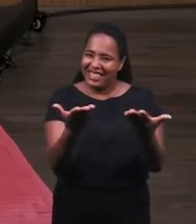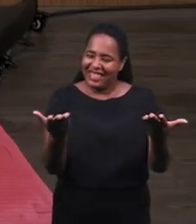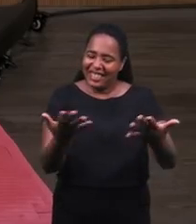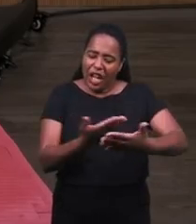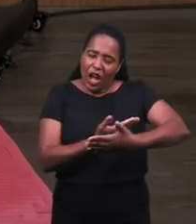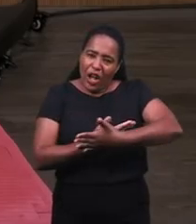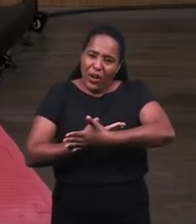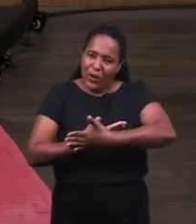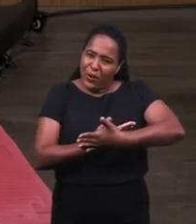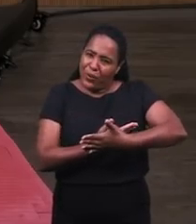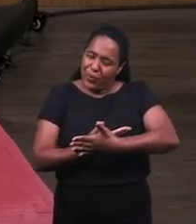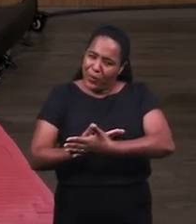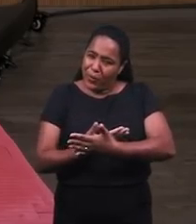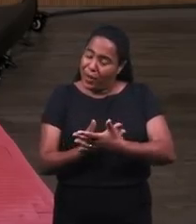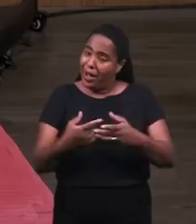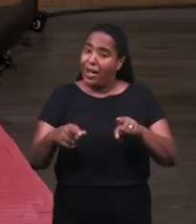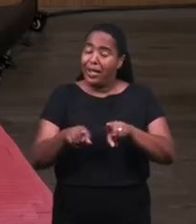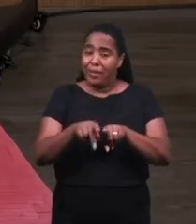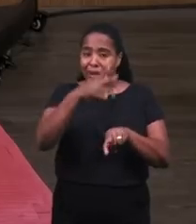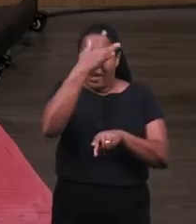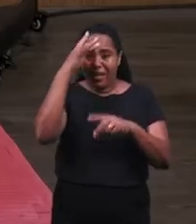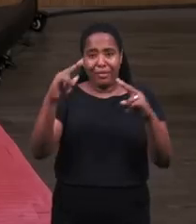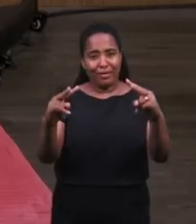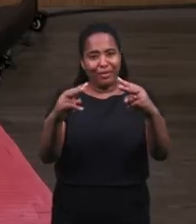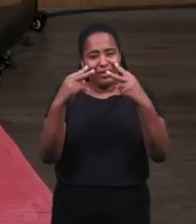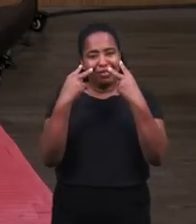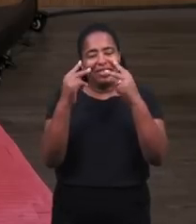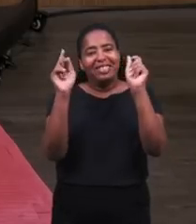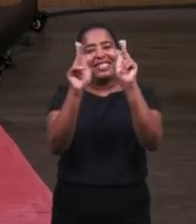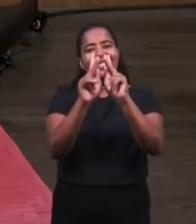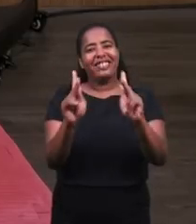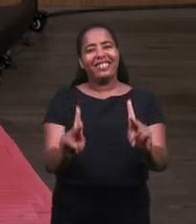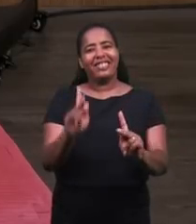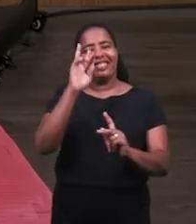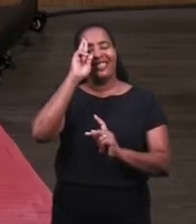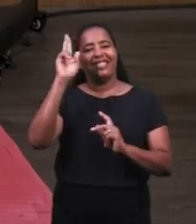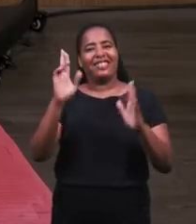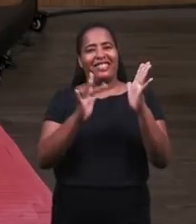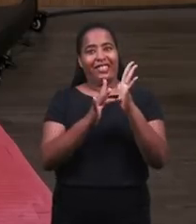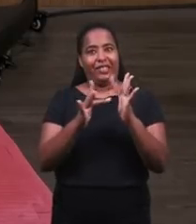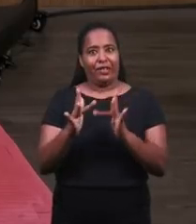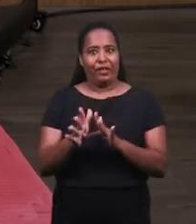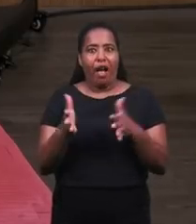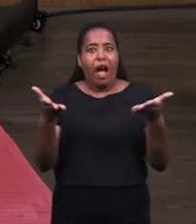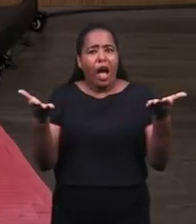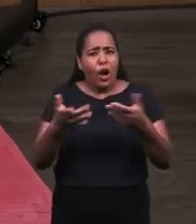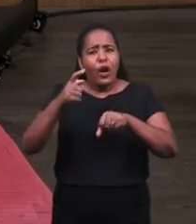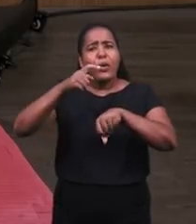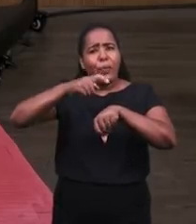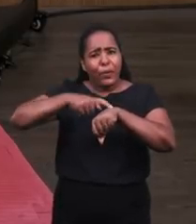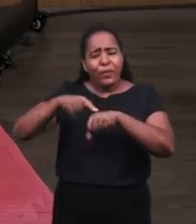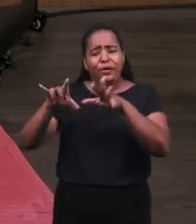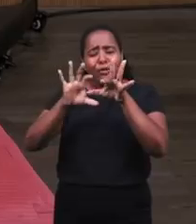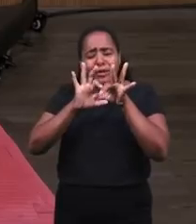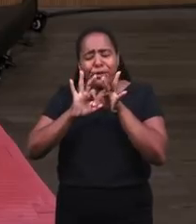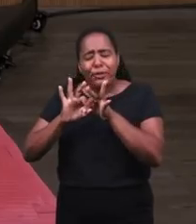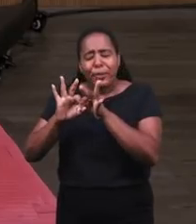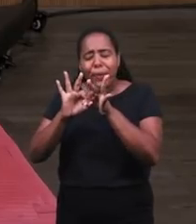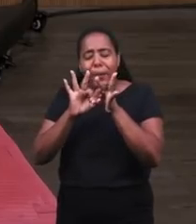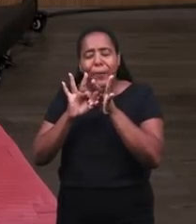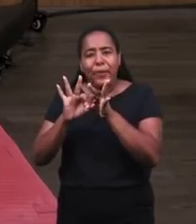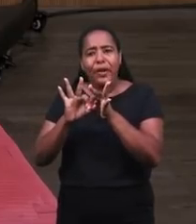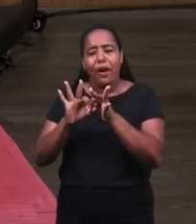Nós saudamos aos bebês e a todos que estão nos assistindo com a paz do Senhor Jesus. Vamos fechar os olhinhos, Katia, para a